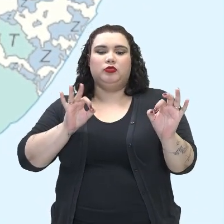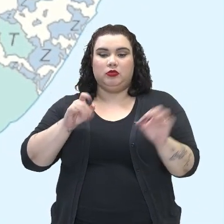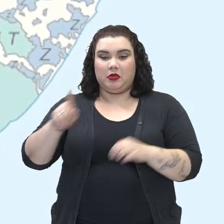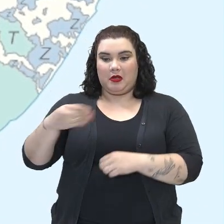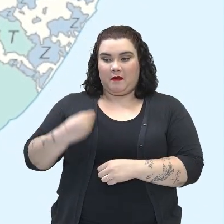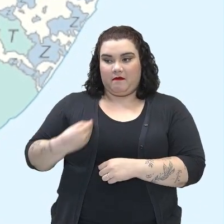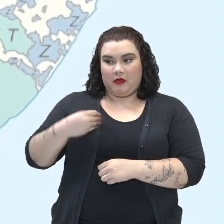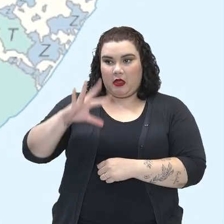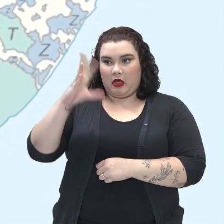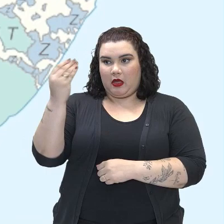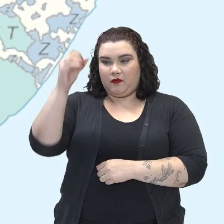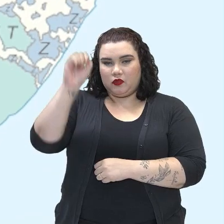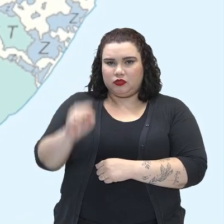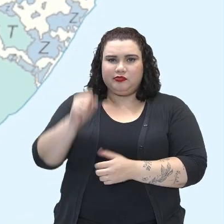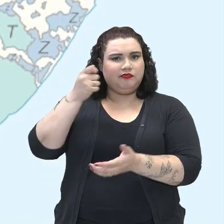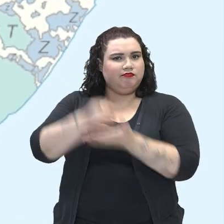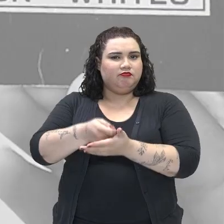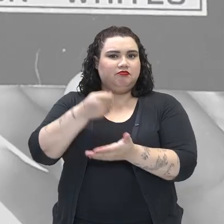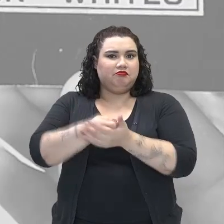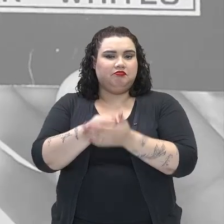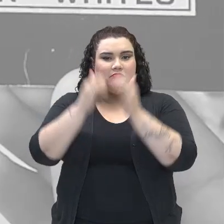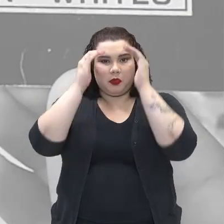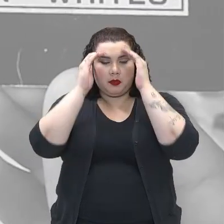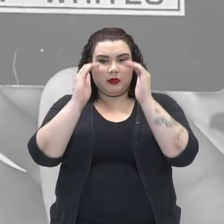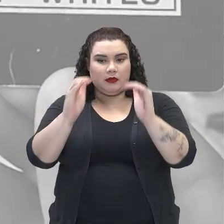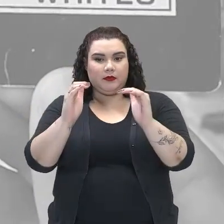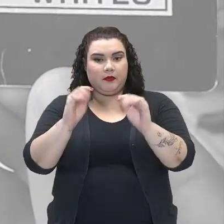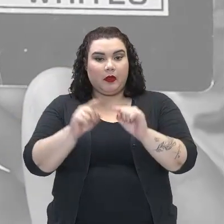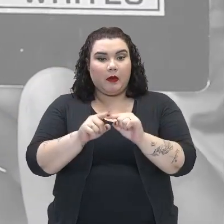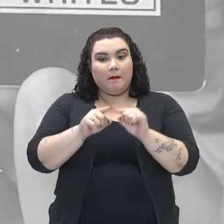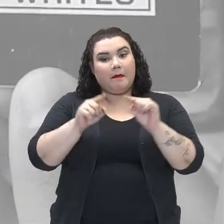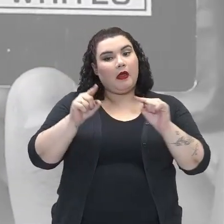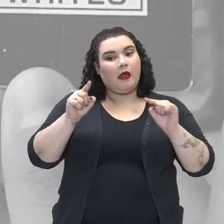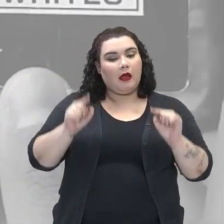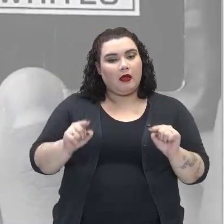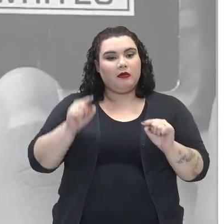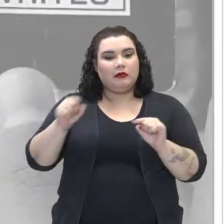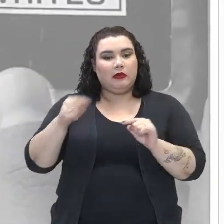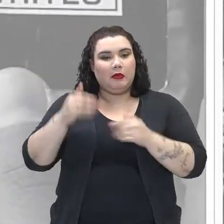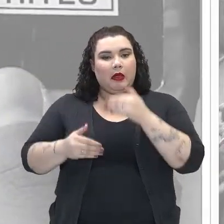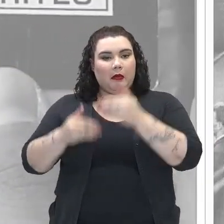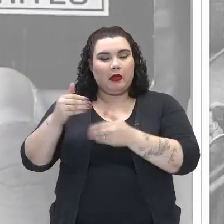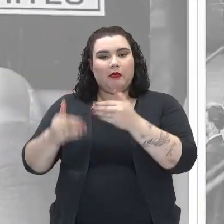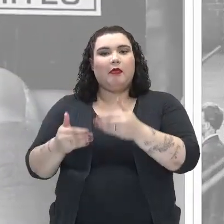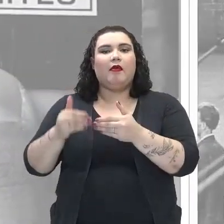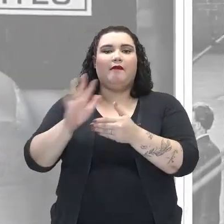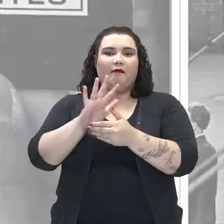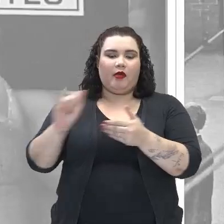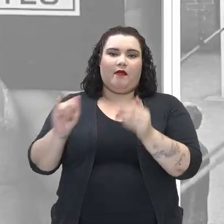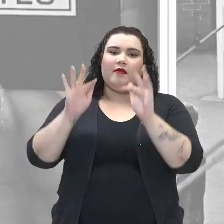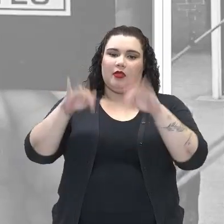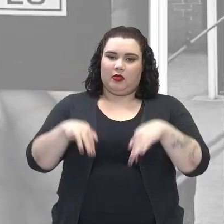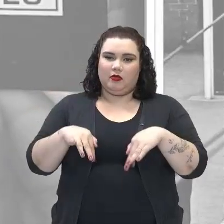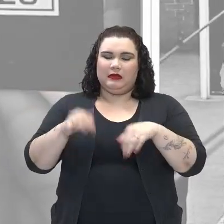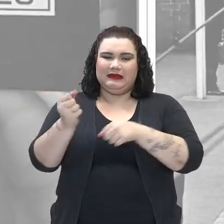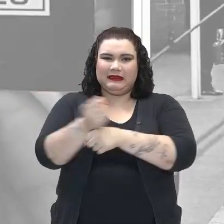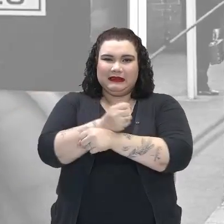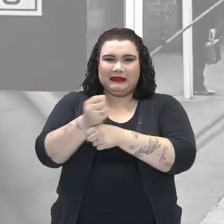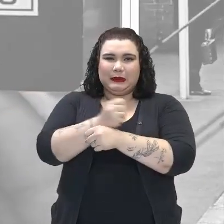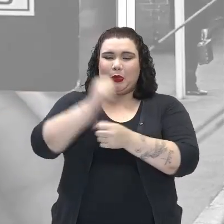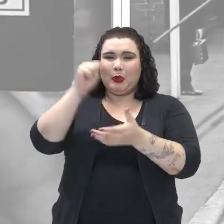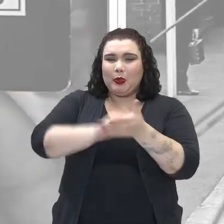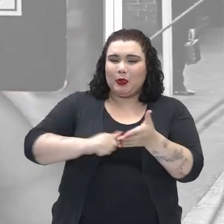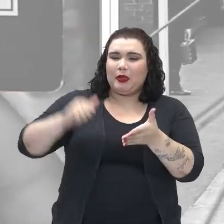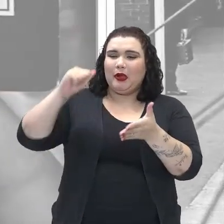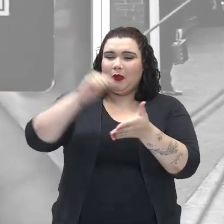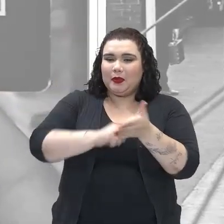que obedecer, e pronto. Mas é claro que uma hora isso teria que acabar, não é mesmo? Depois de muitos anos de luta